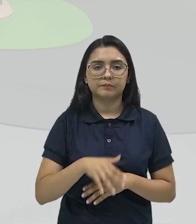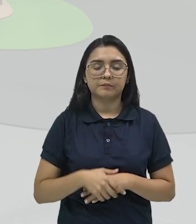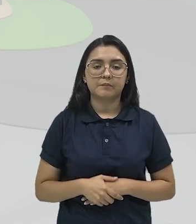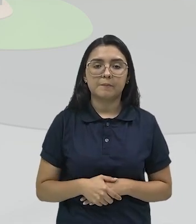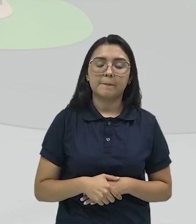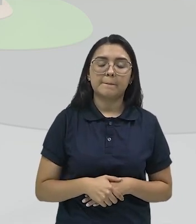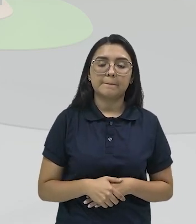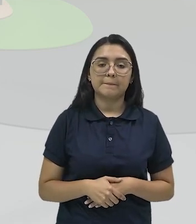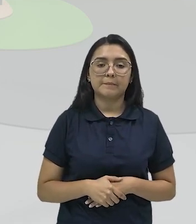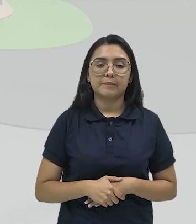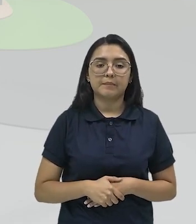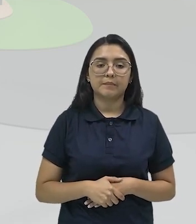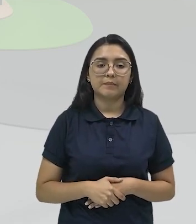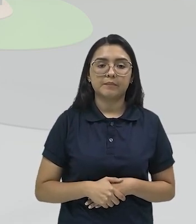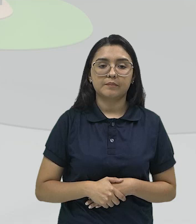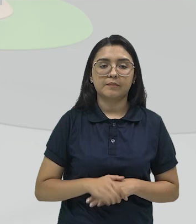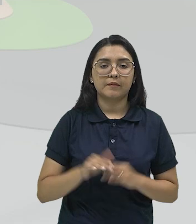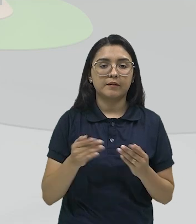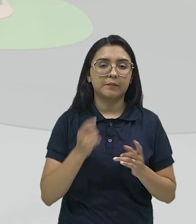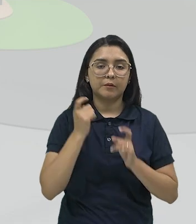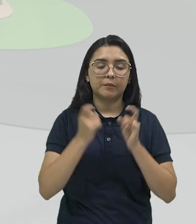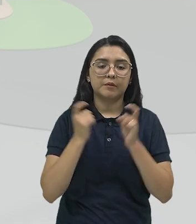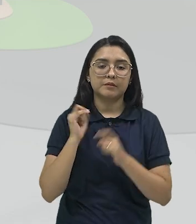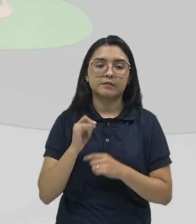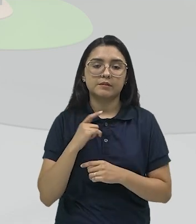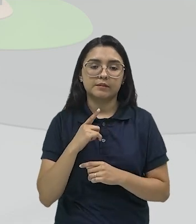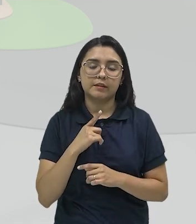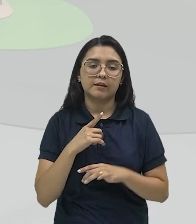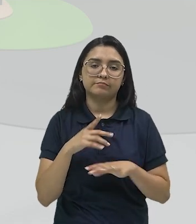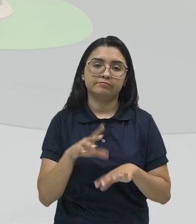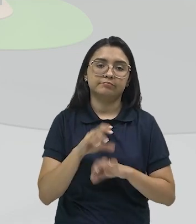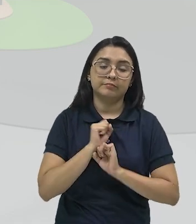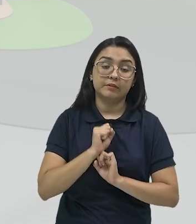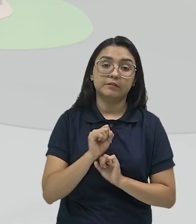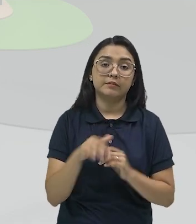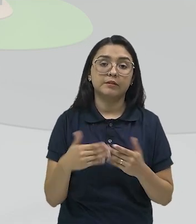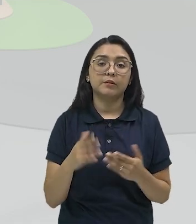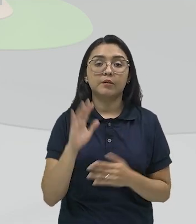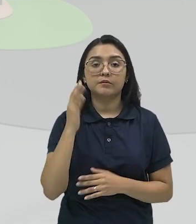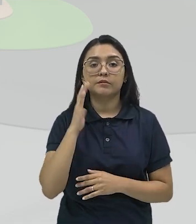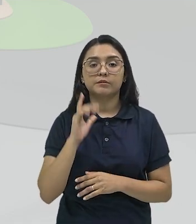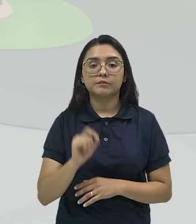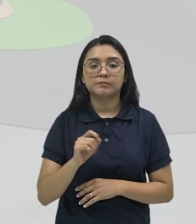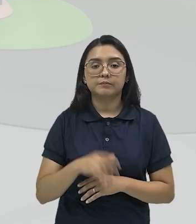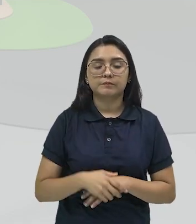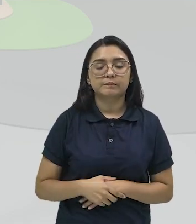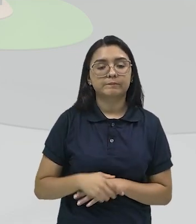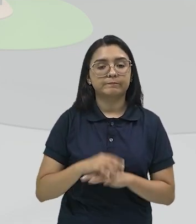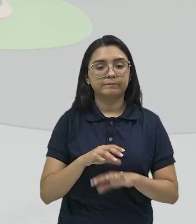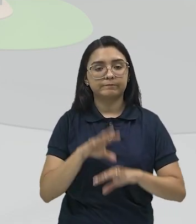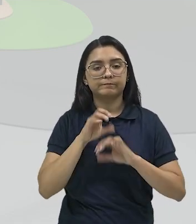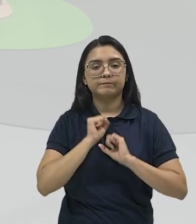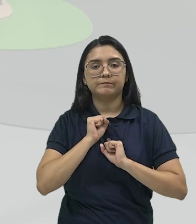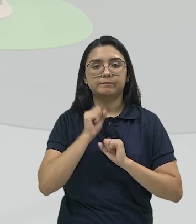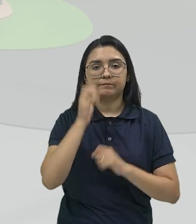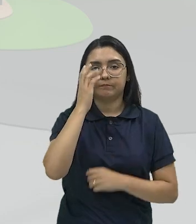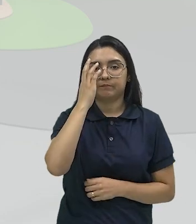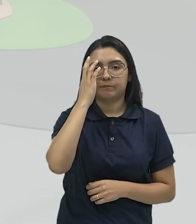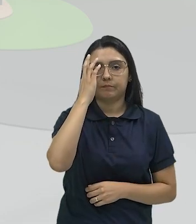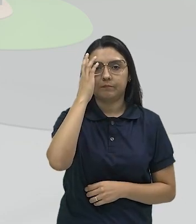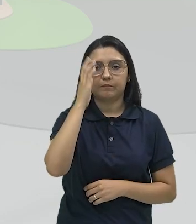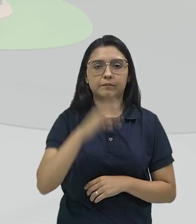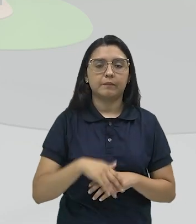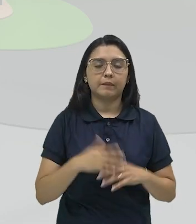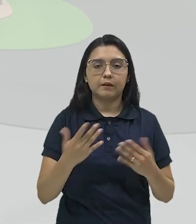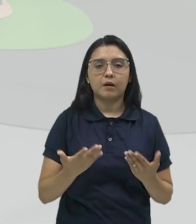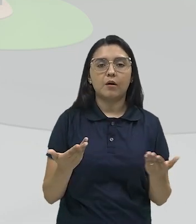ou seja, não estava preocupada, né, se ia ter essa contaminação, acaba se contaminando e aí ela que